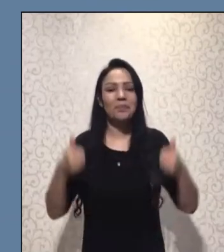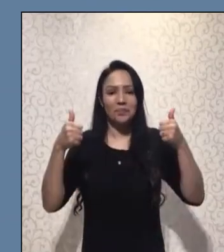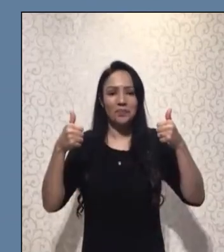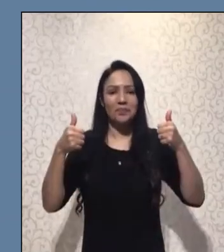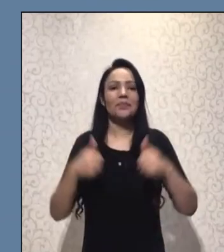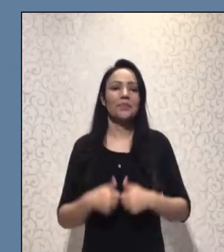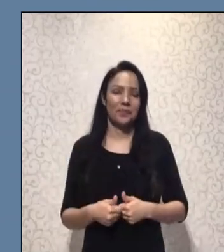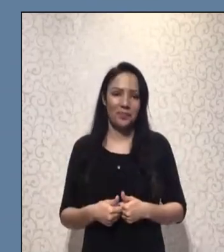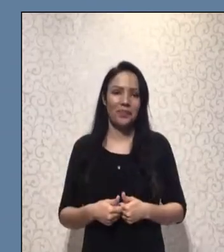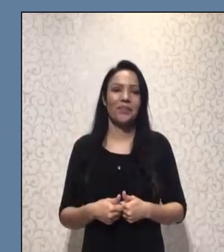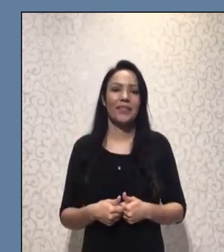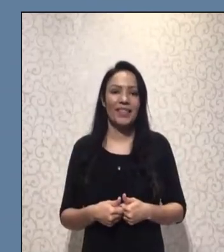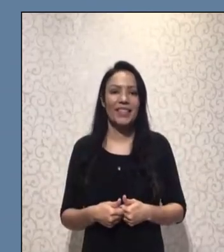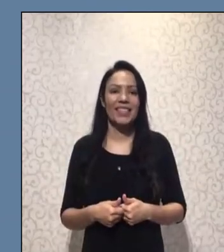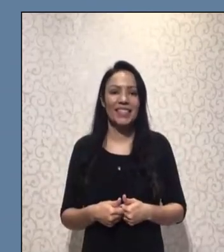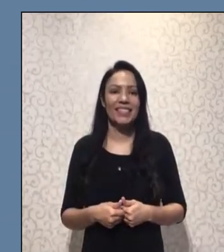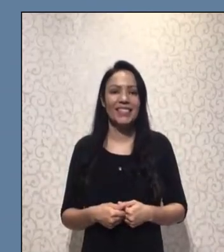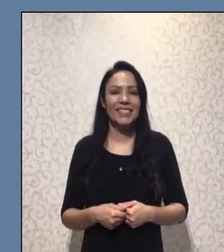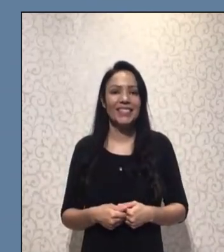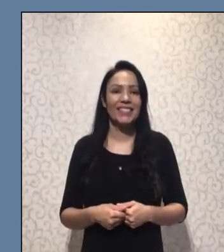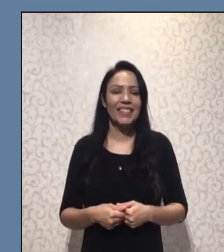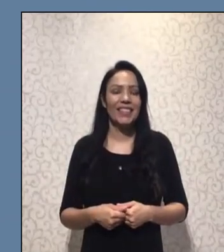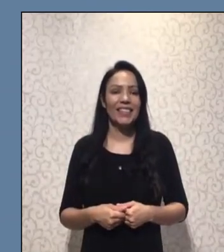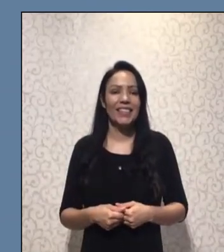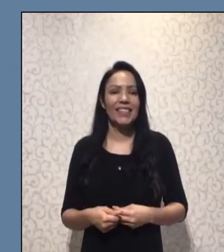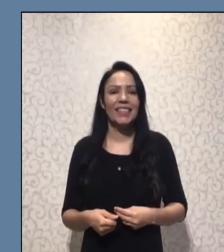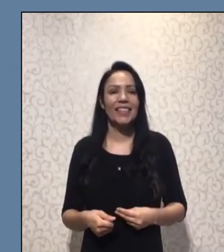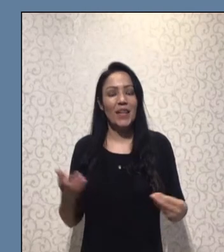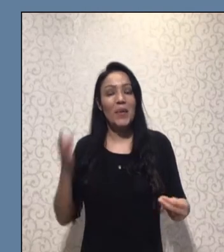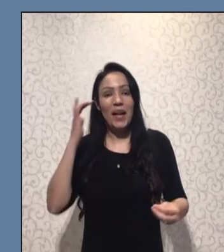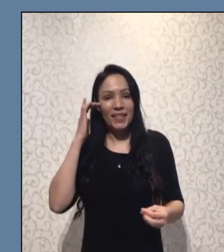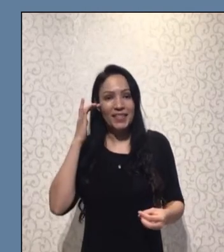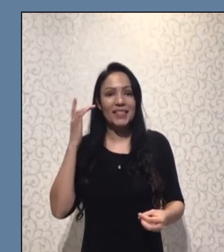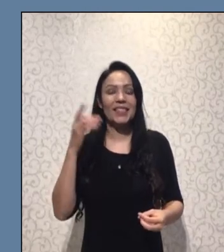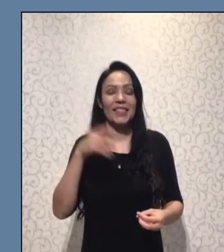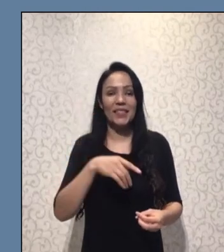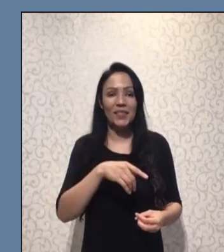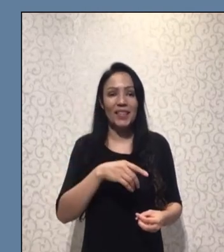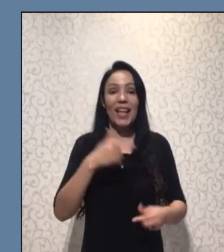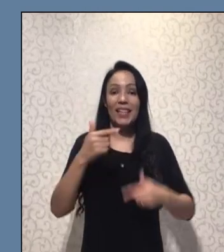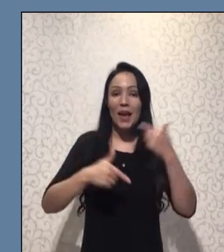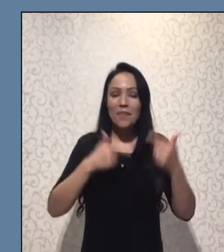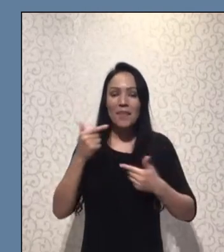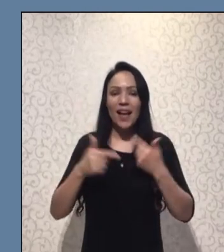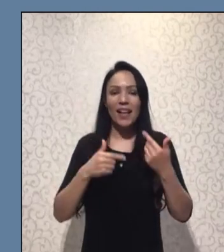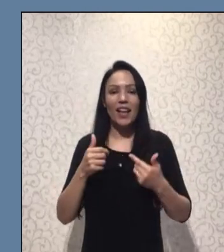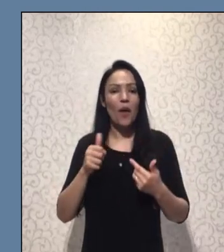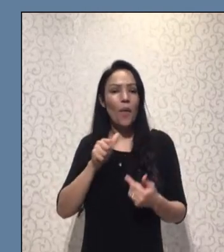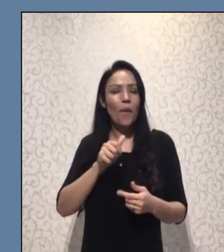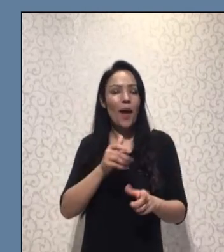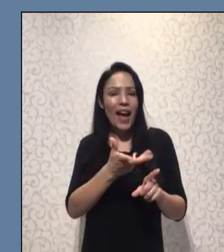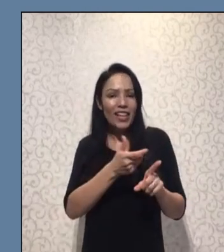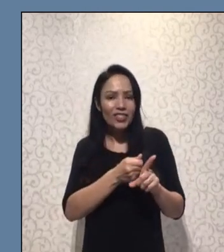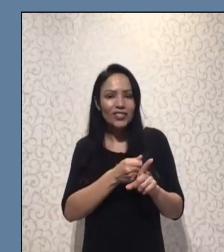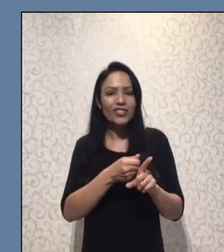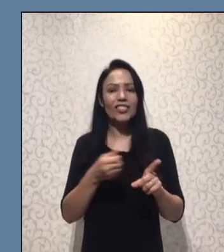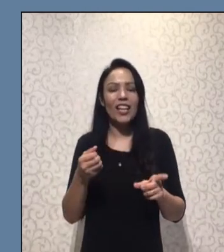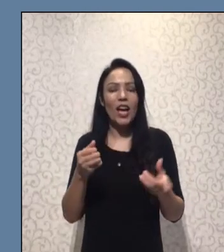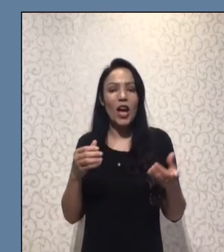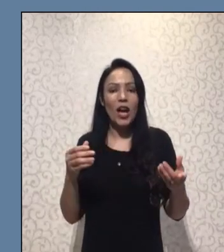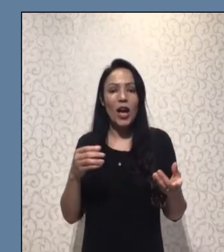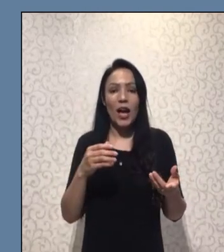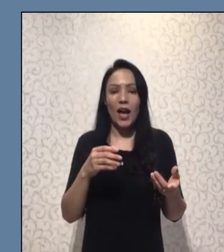de passagem. Diga-se de passagem, enfim, acho que é um... Porque quando você trabalha com arte contemporânea, você aposta,